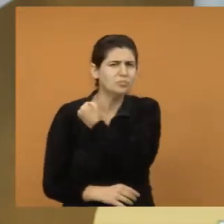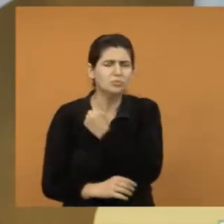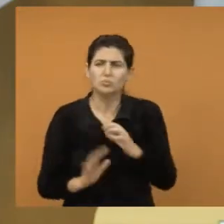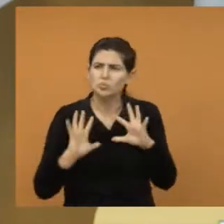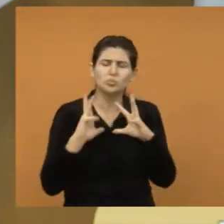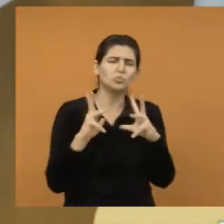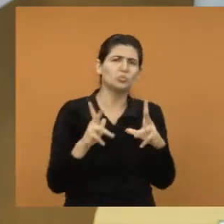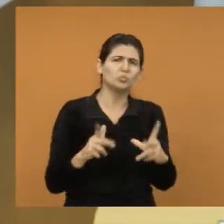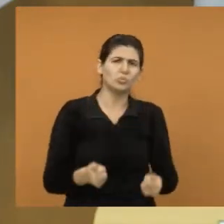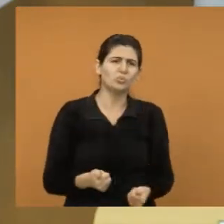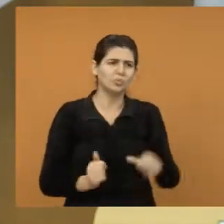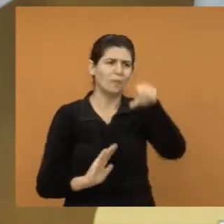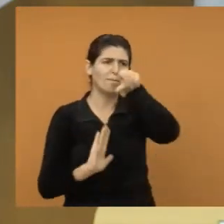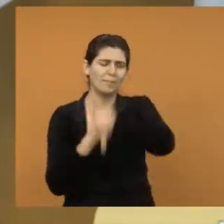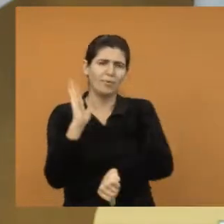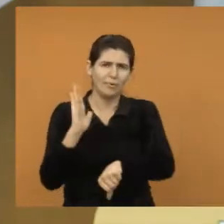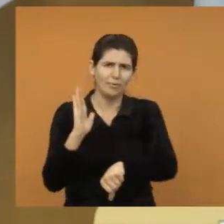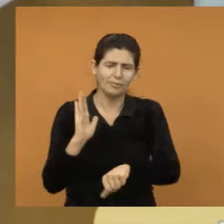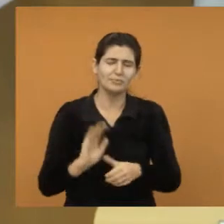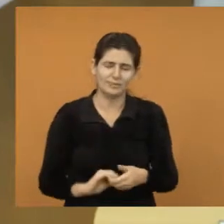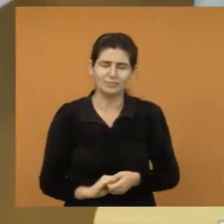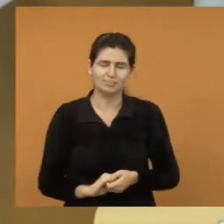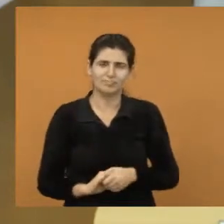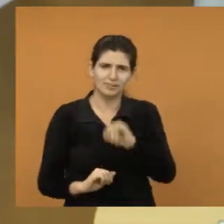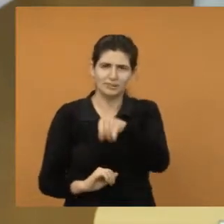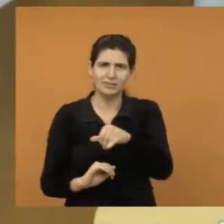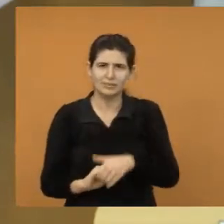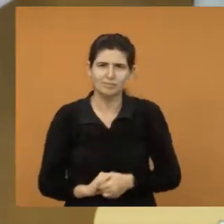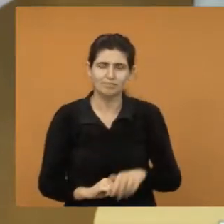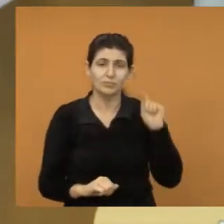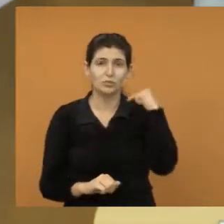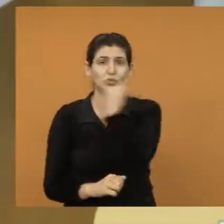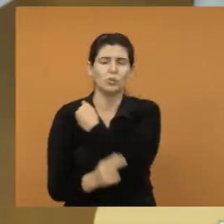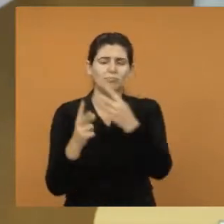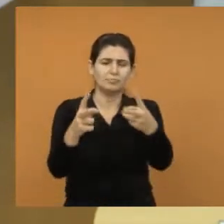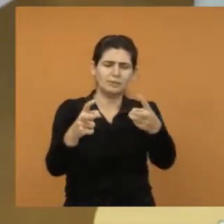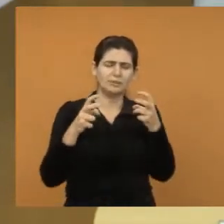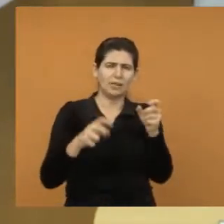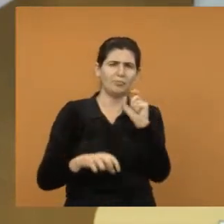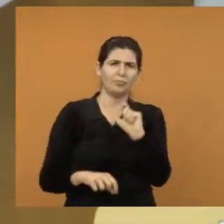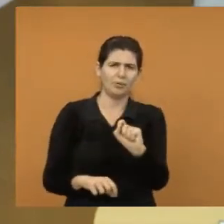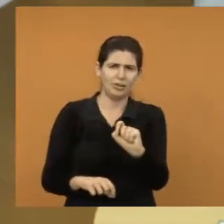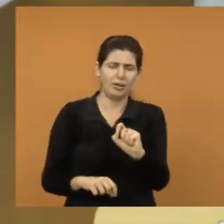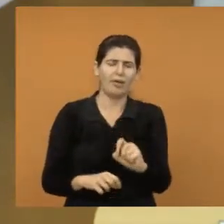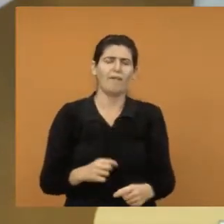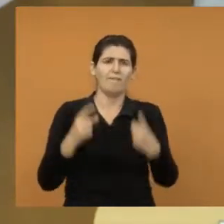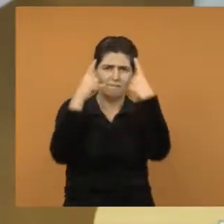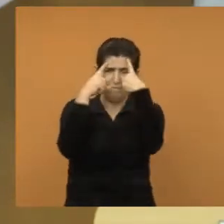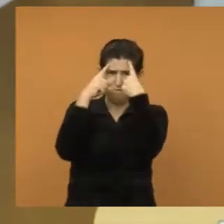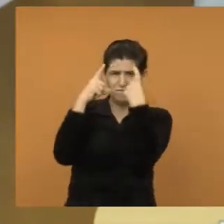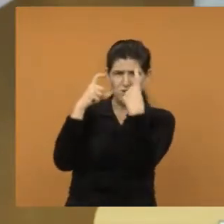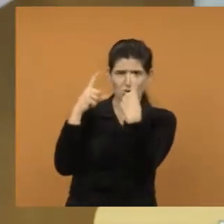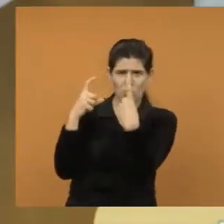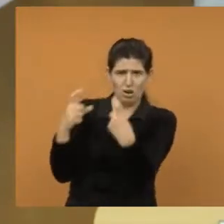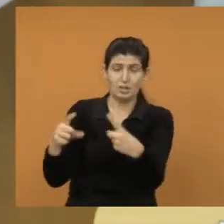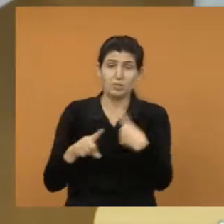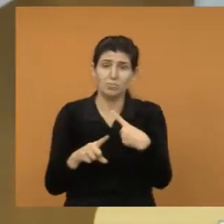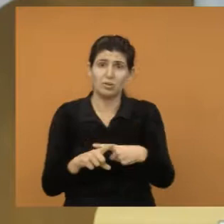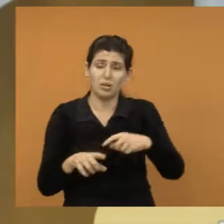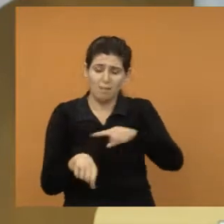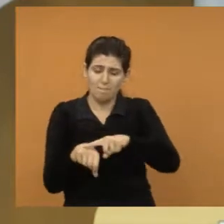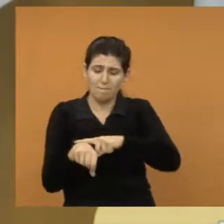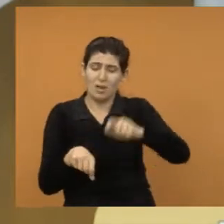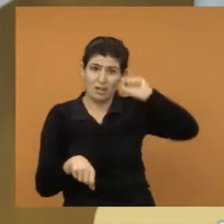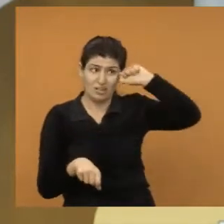estão tendo piora. Todos. E a gente sente reflexo aonde? É na questão da violência. Porque o negro, o